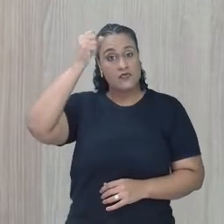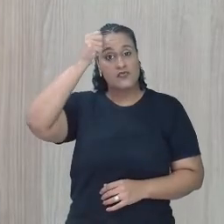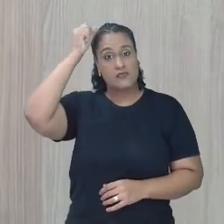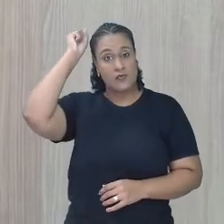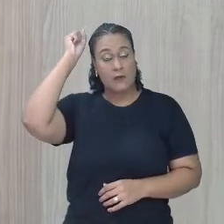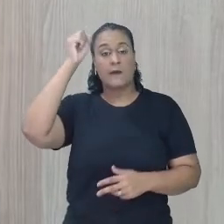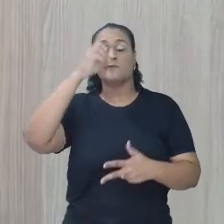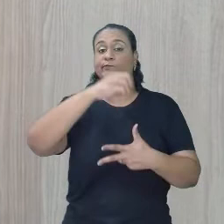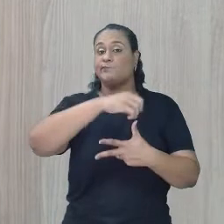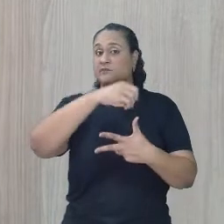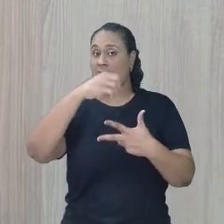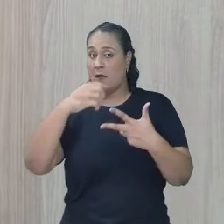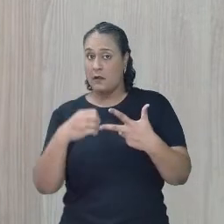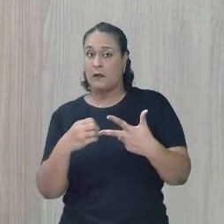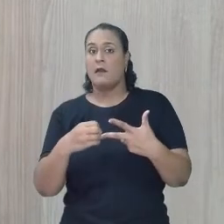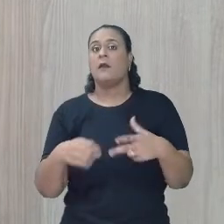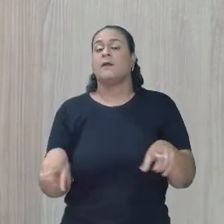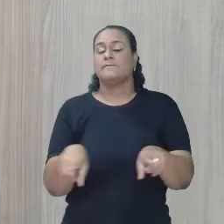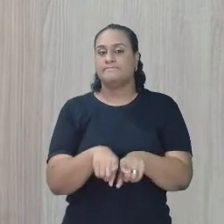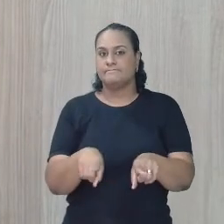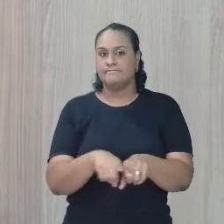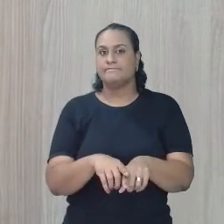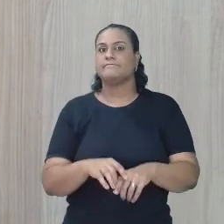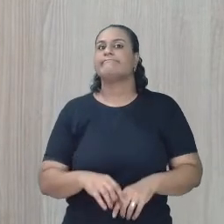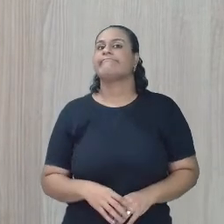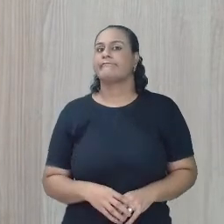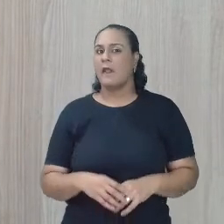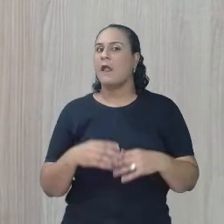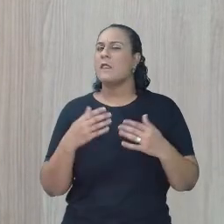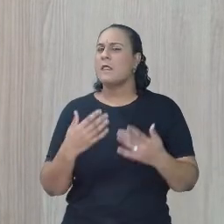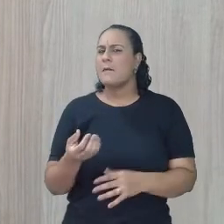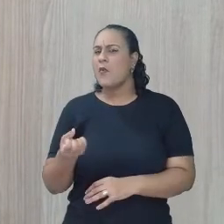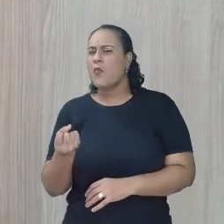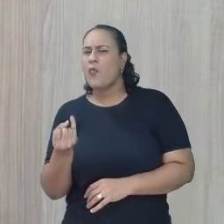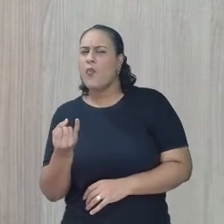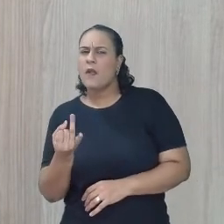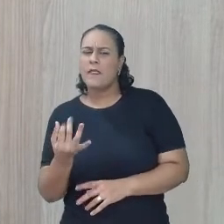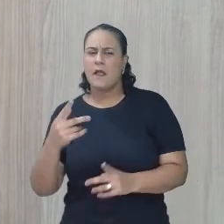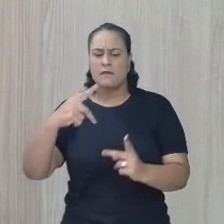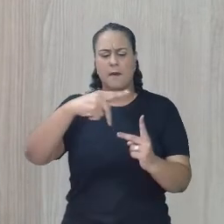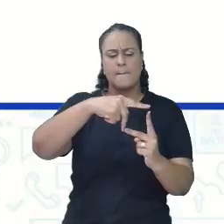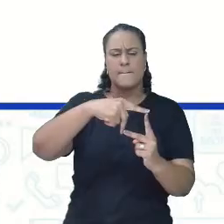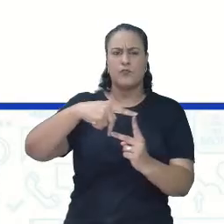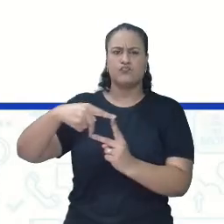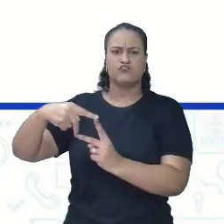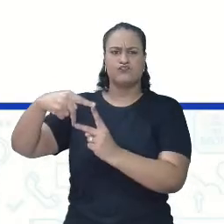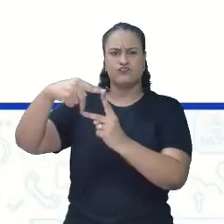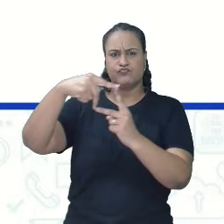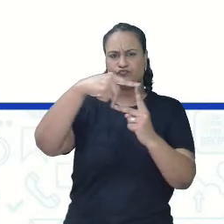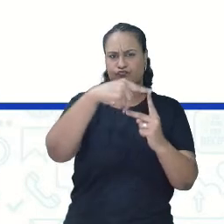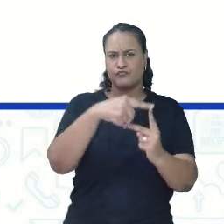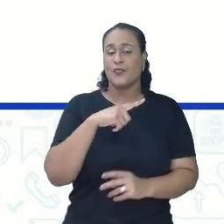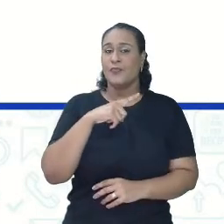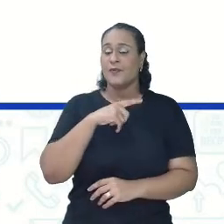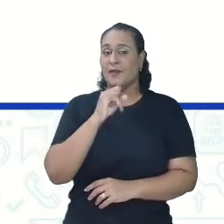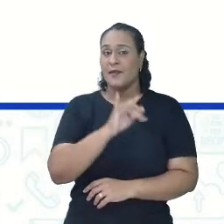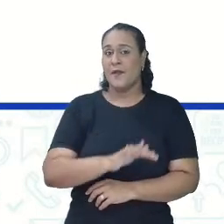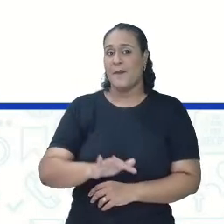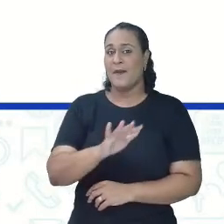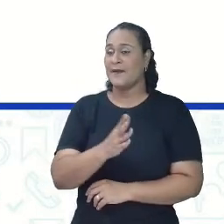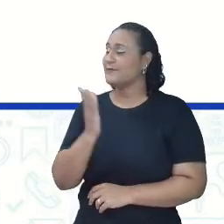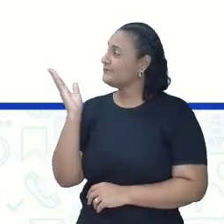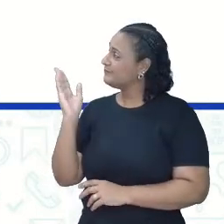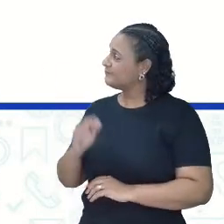questão de Enem, mas dá pra gente contar aí, certo? E verificar quantos cubos existem nessa imagem,